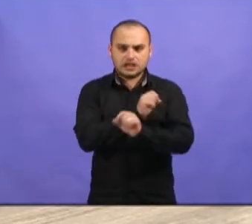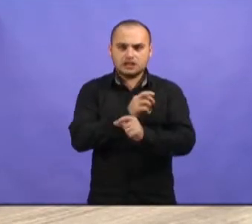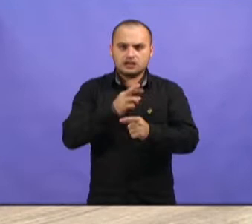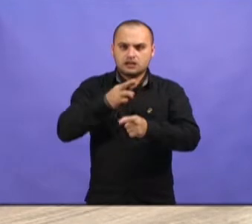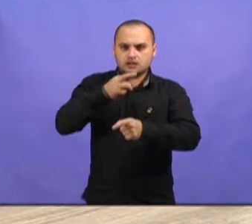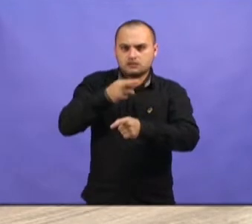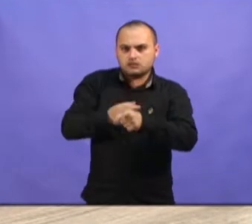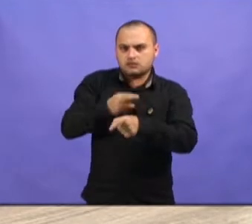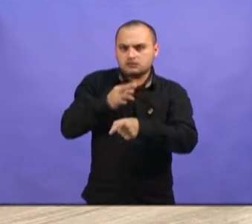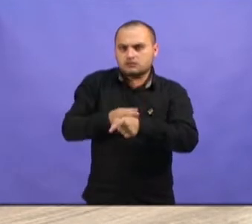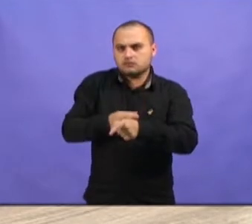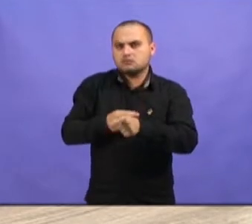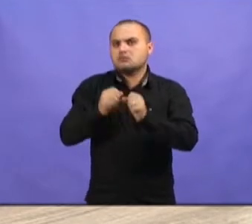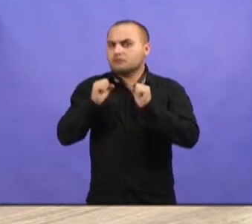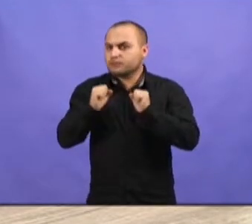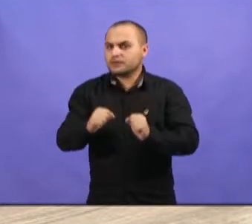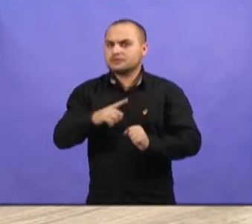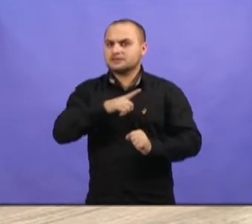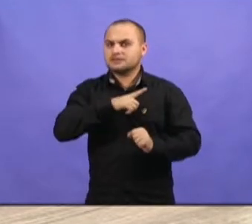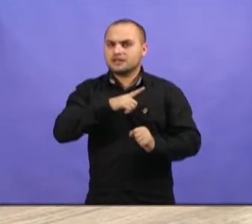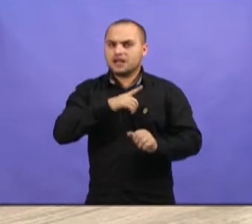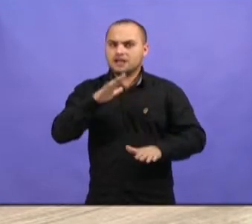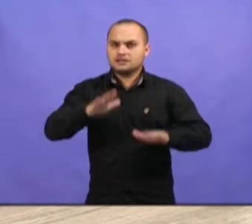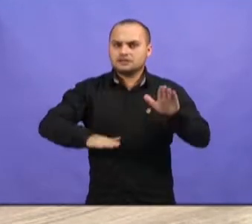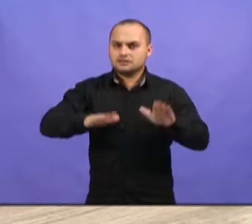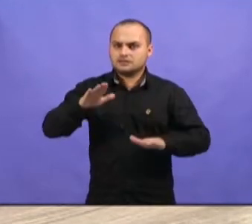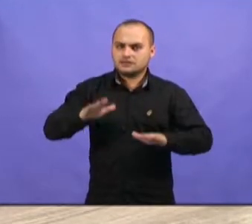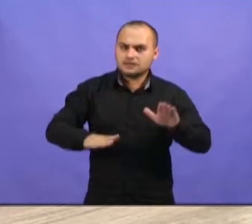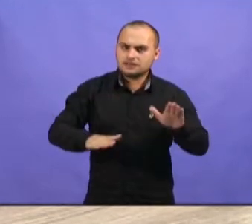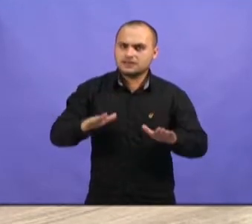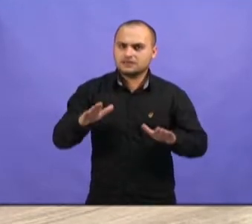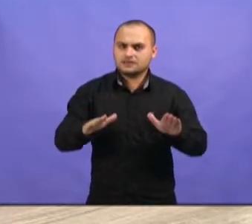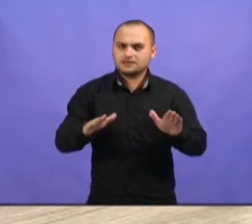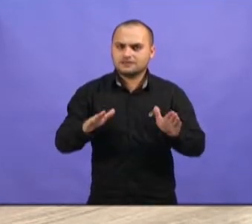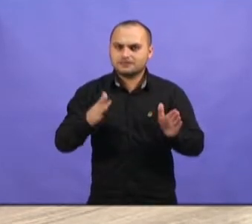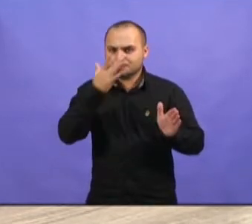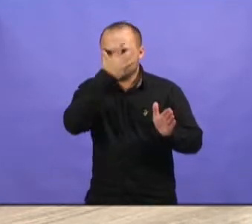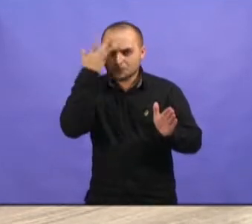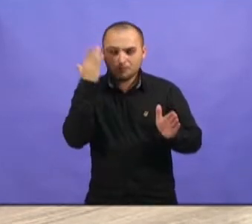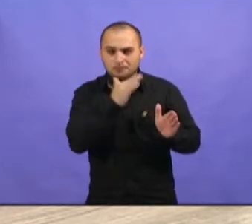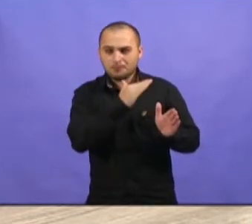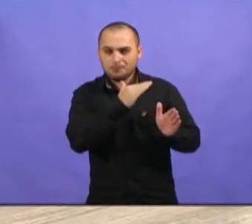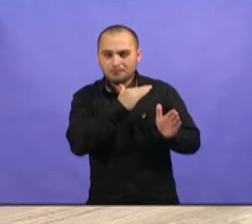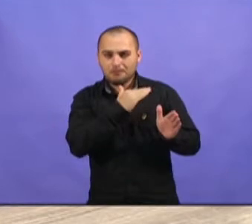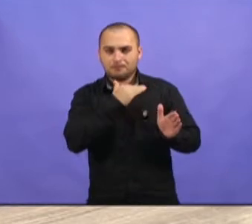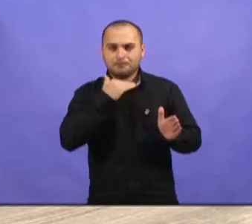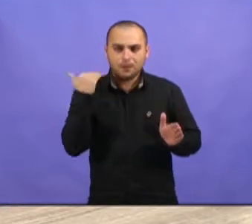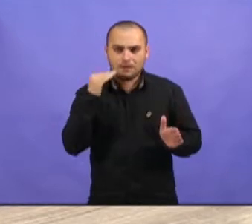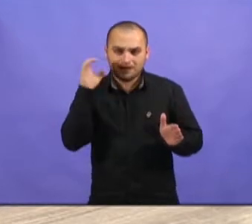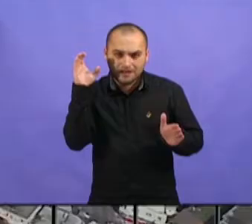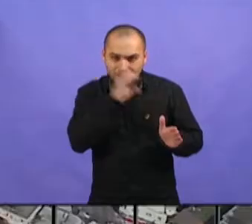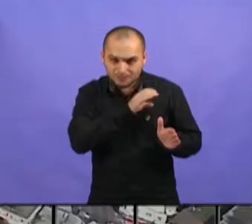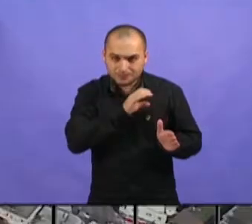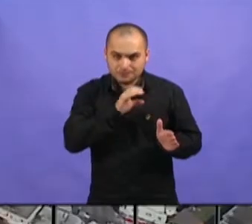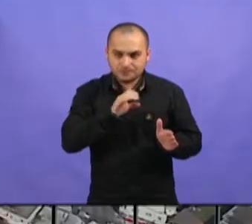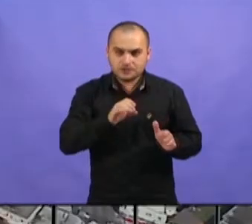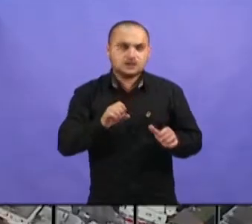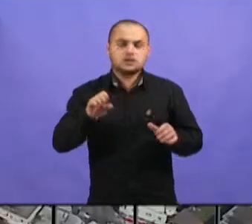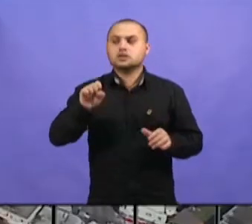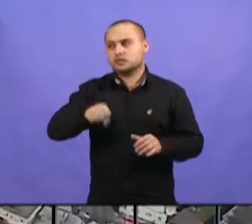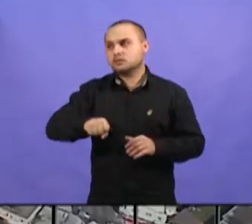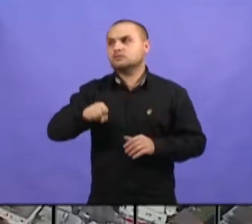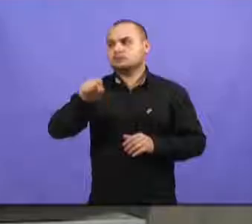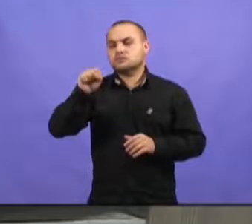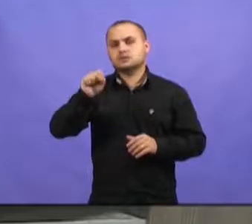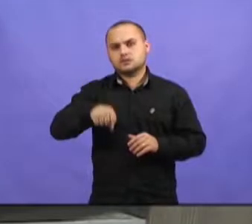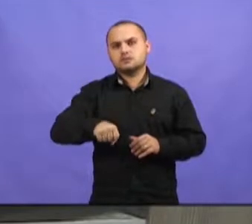uma fatalidade, às vezes, um pouco mais rápida, assim, no paciente? Por